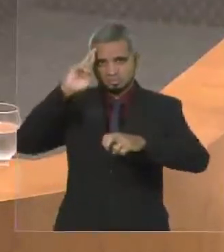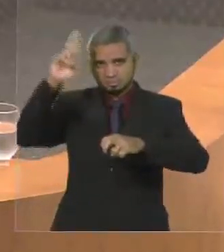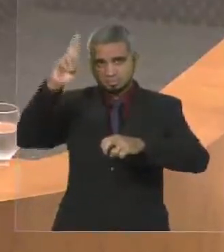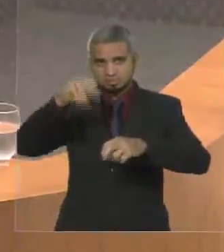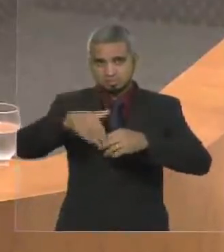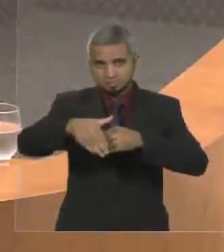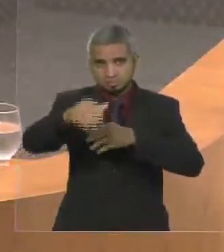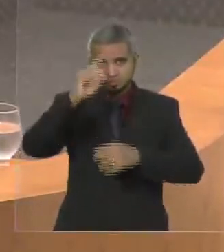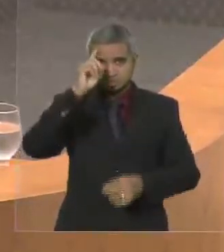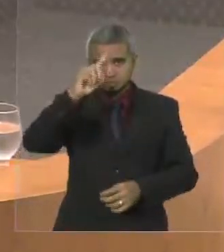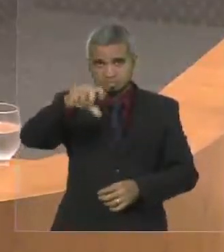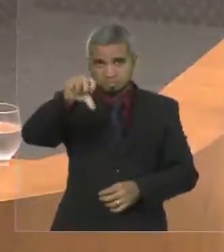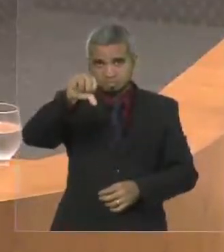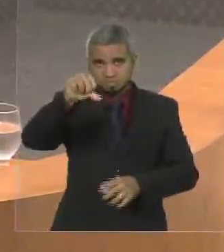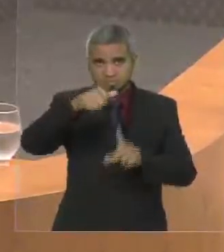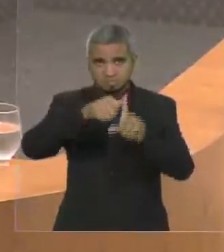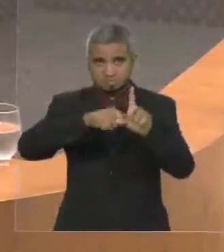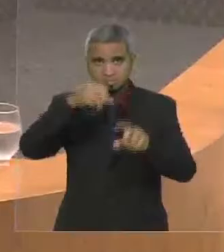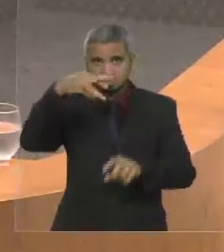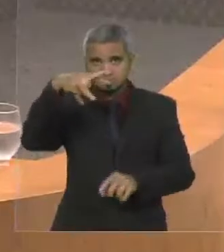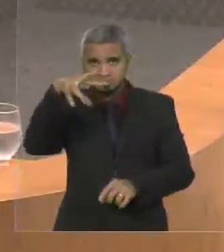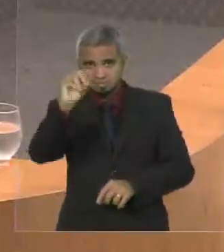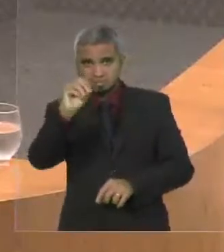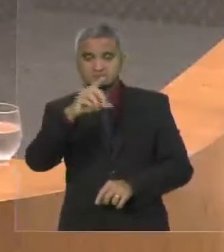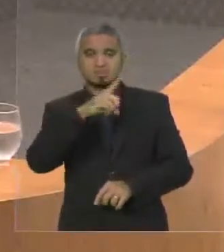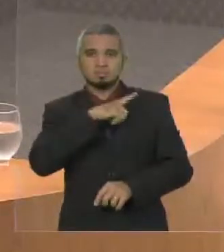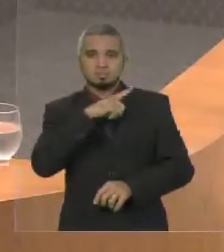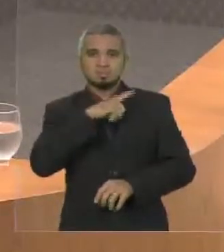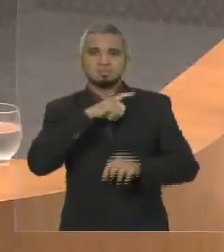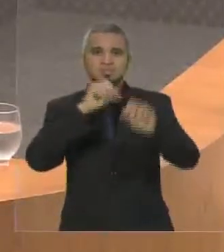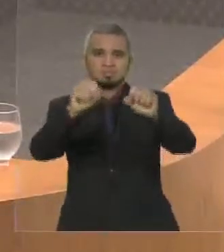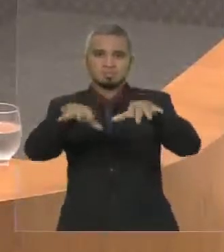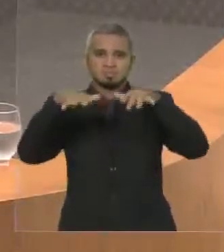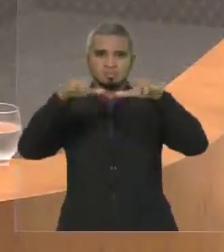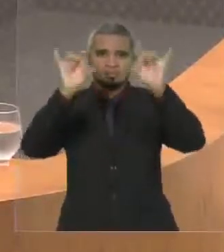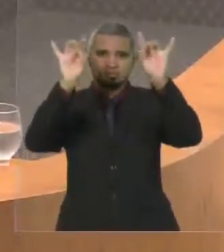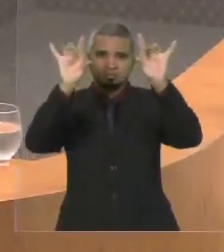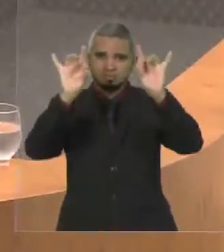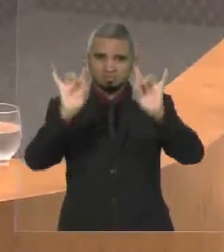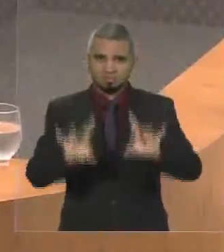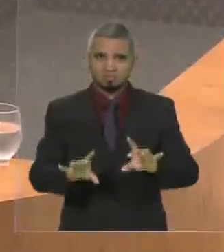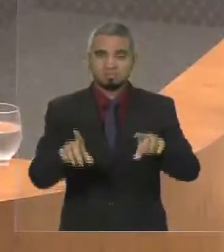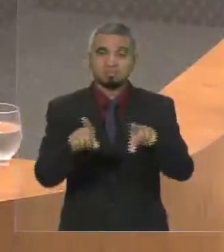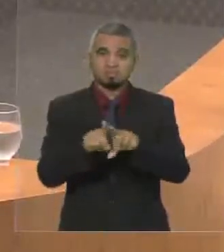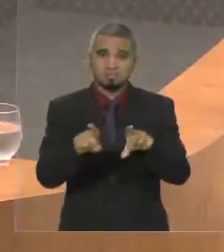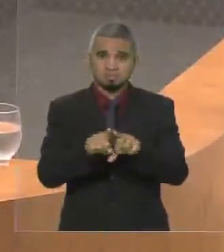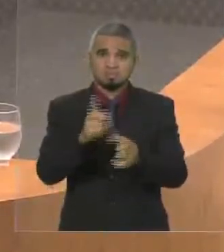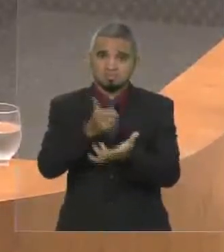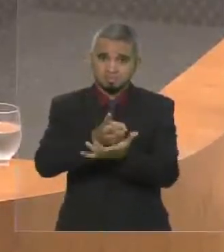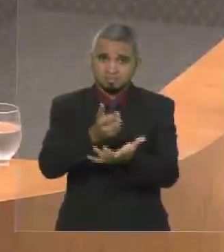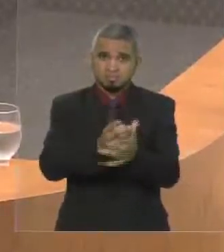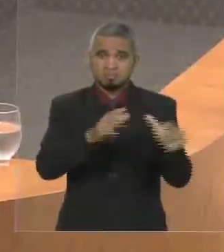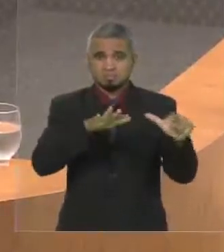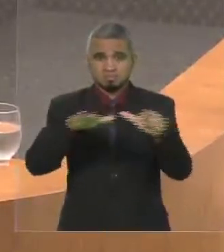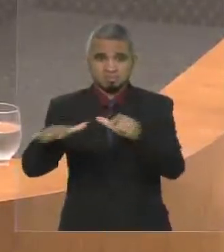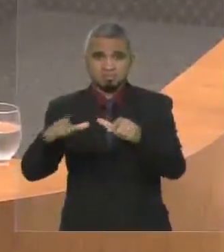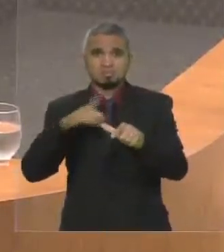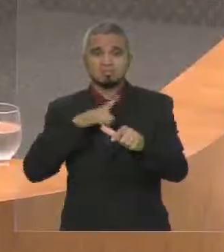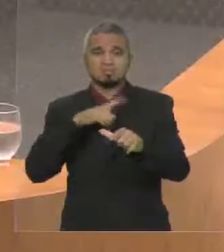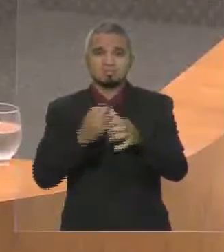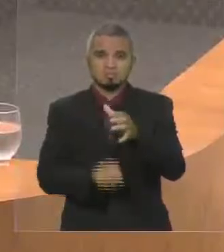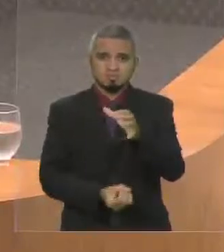do mês de março nós vamos ter uma sessão solene. E também, nesta mesma semana, a instalação da Procuradoria da Mulher,